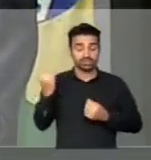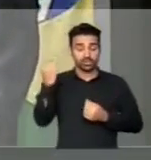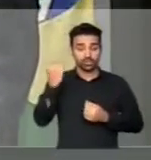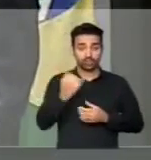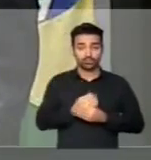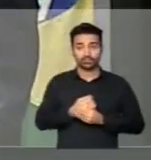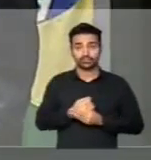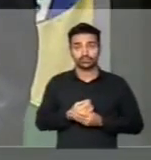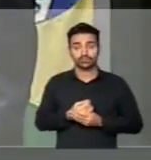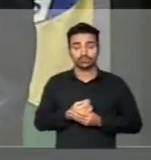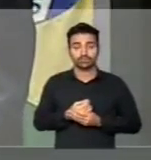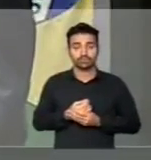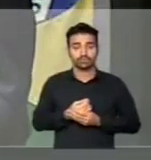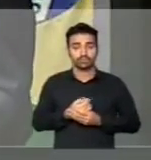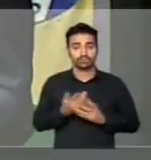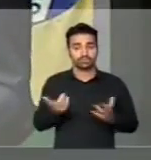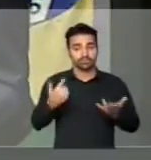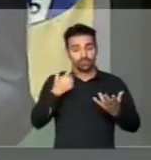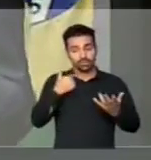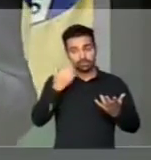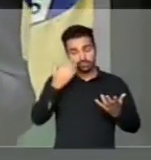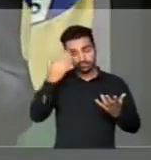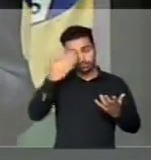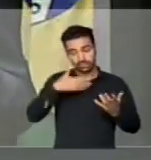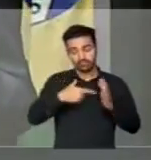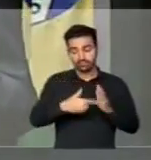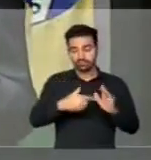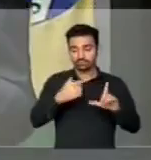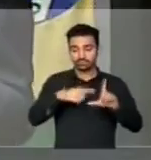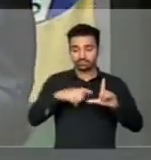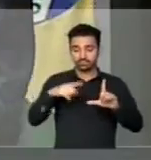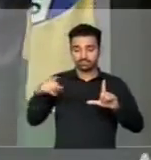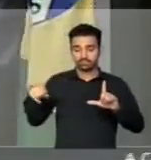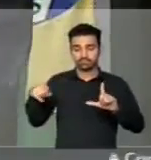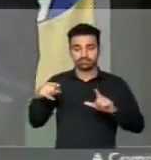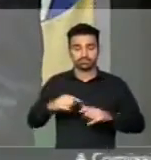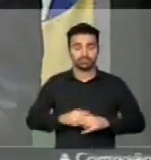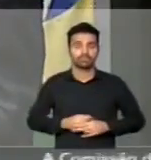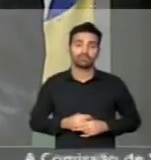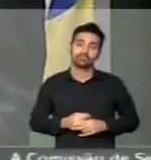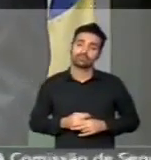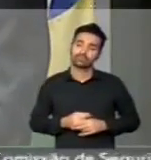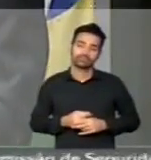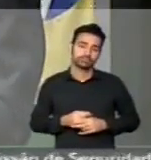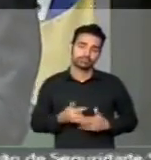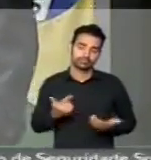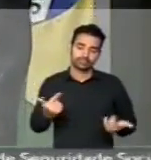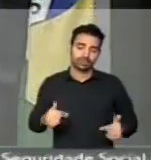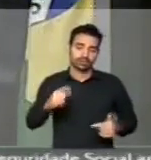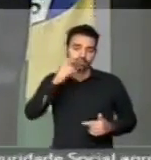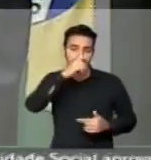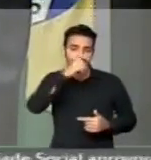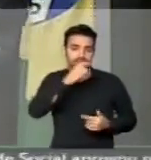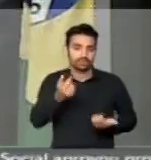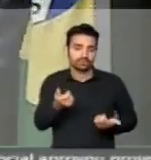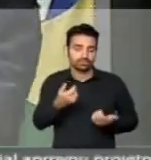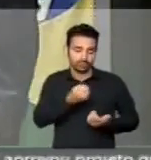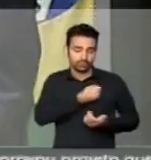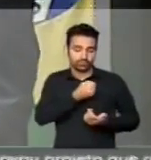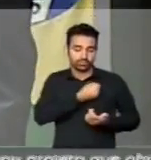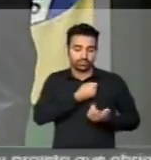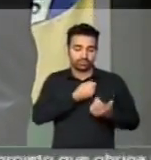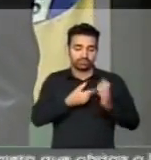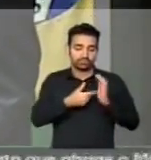Os números, senhor presidente, senhores deputados, senhoras deputadas, os números não mentem. Os números não